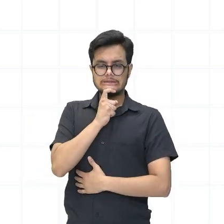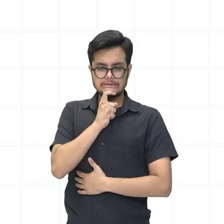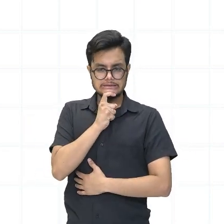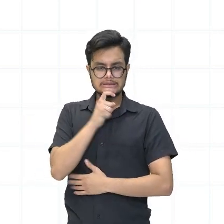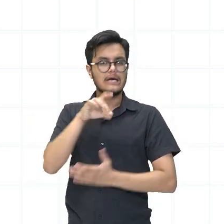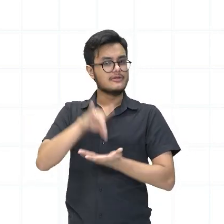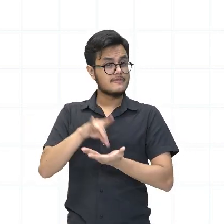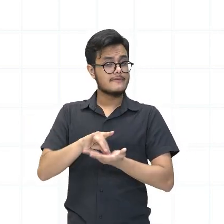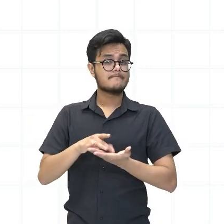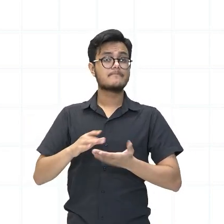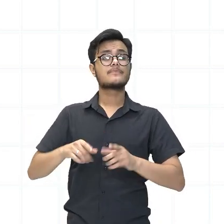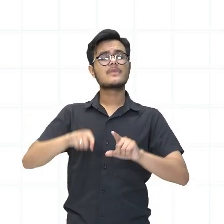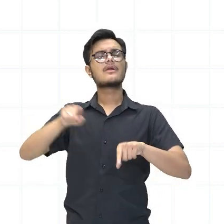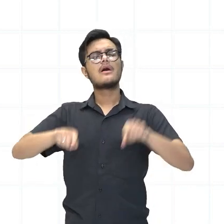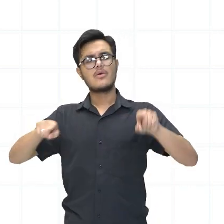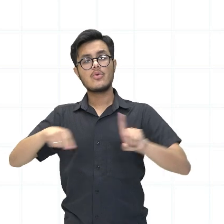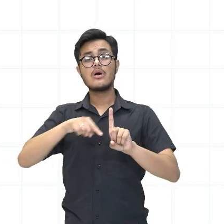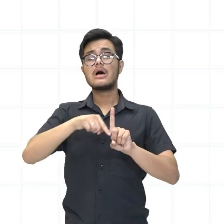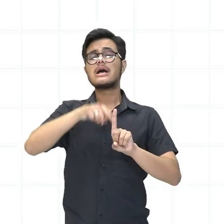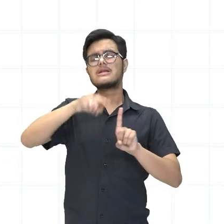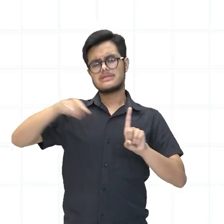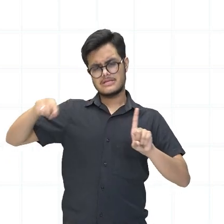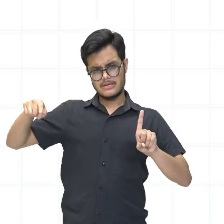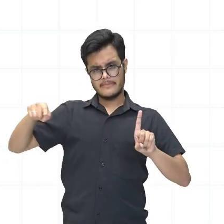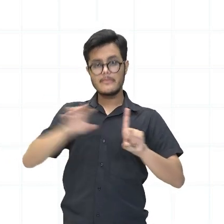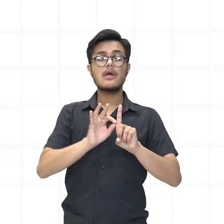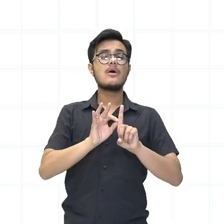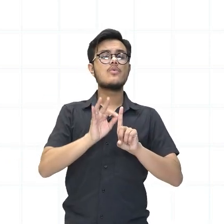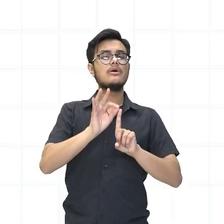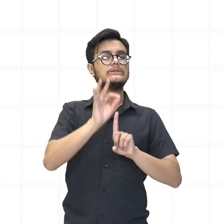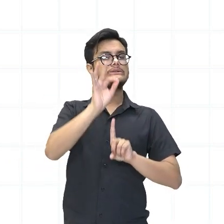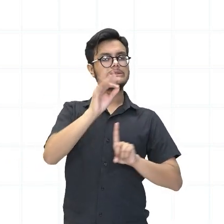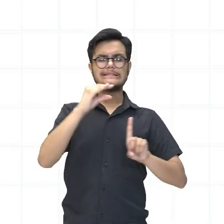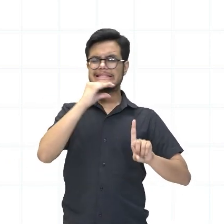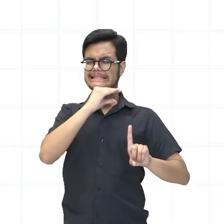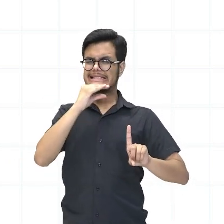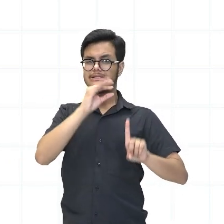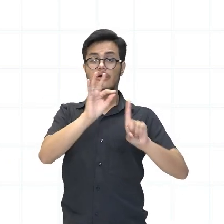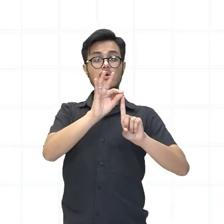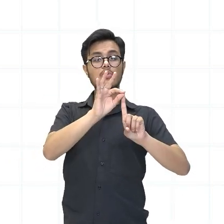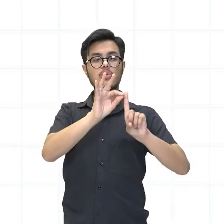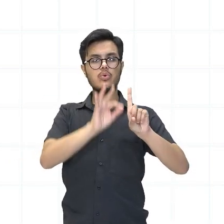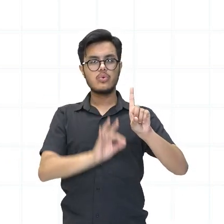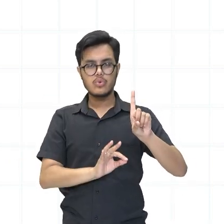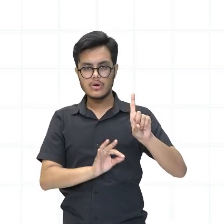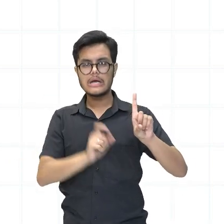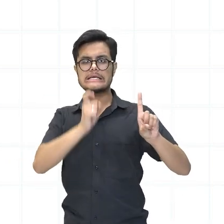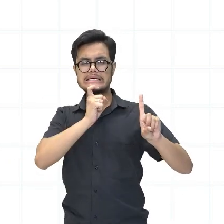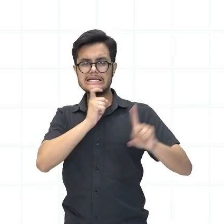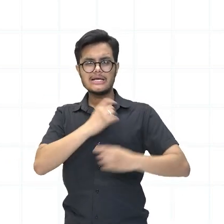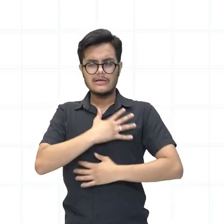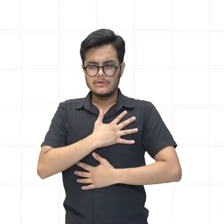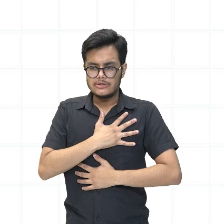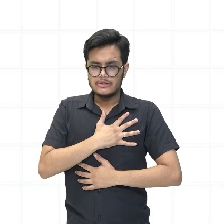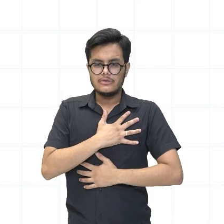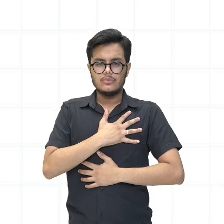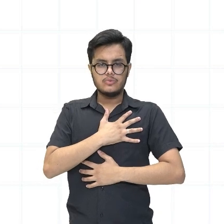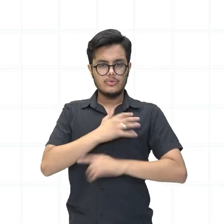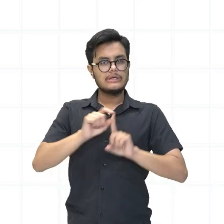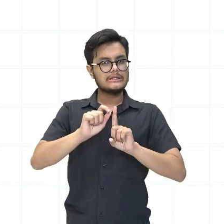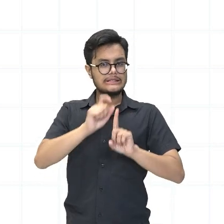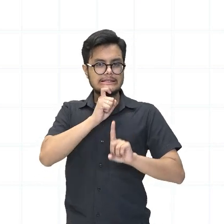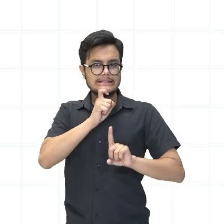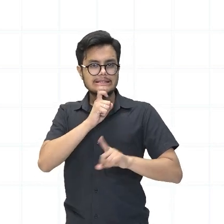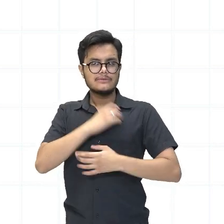aí períodos que podem ser de grande e intenso calor, mas também temos aí um inverno bem